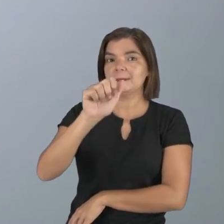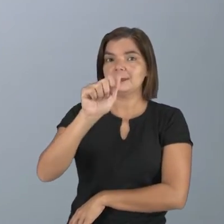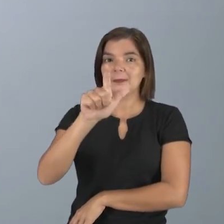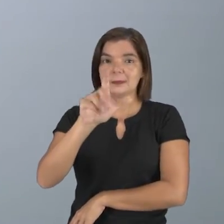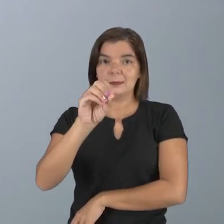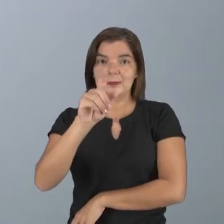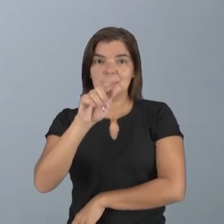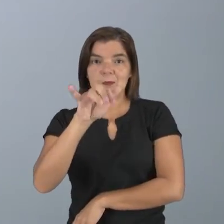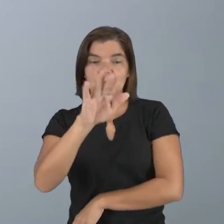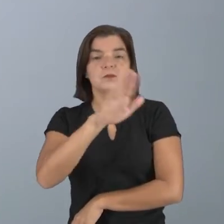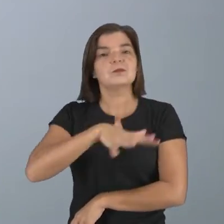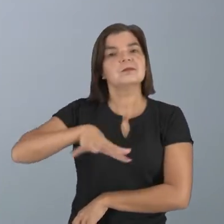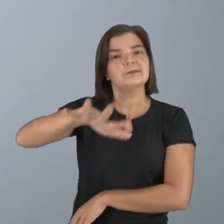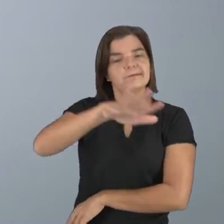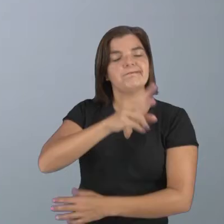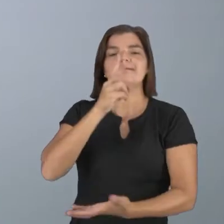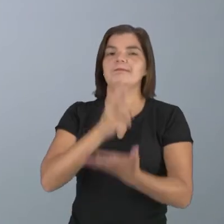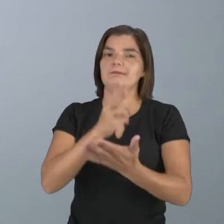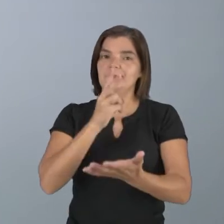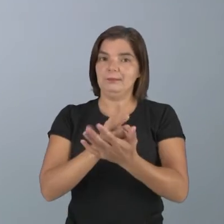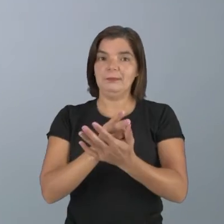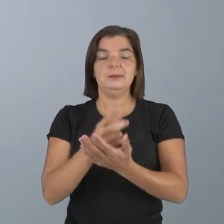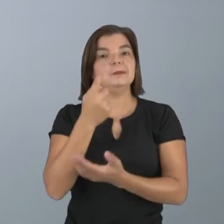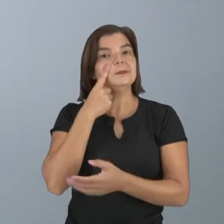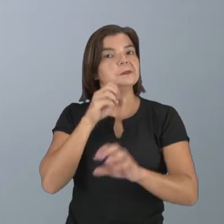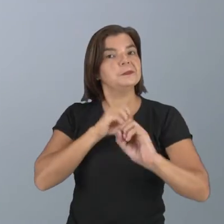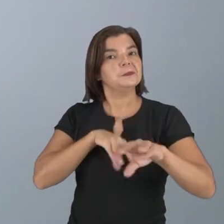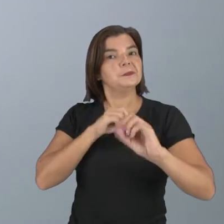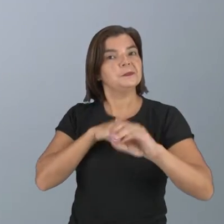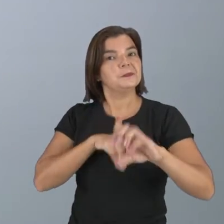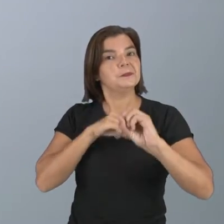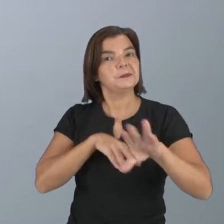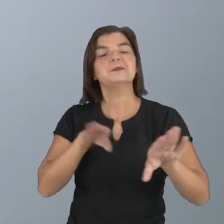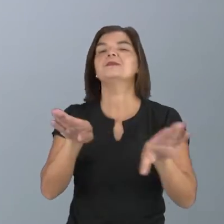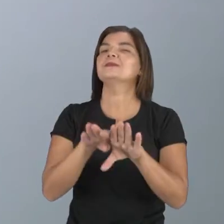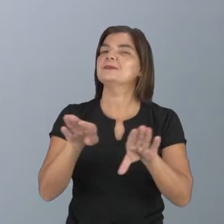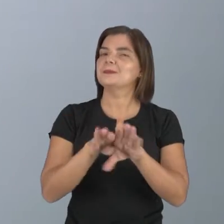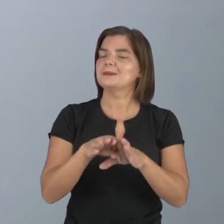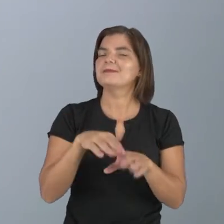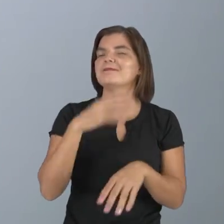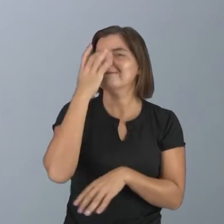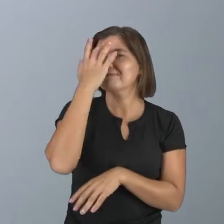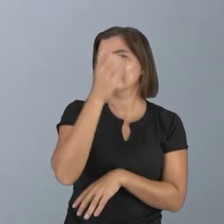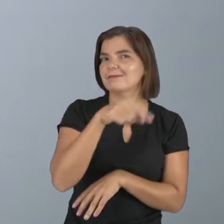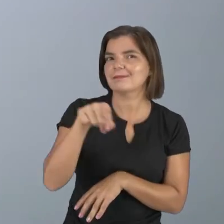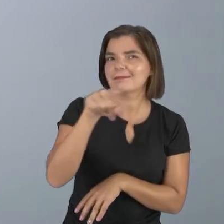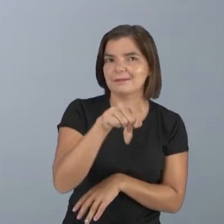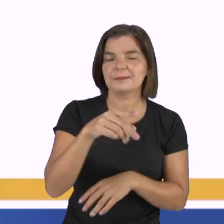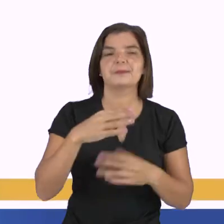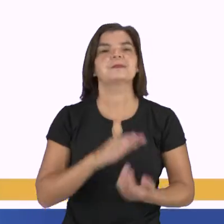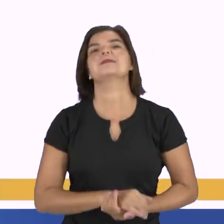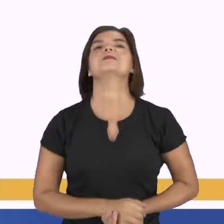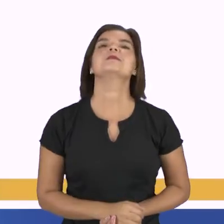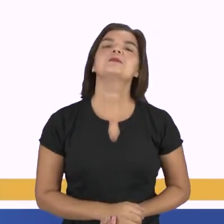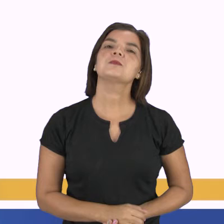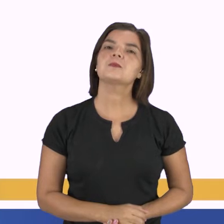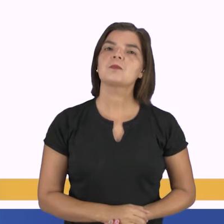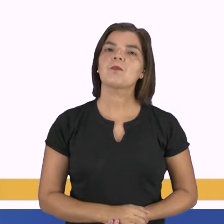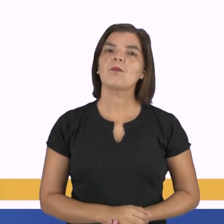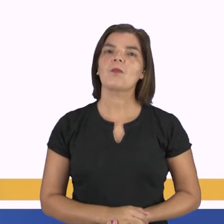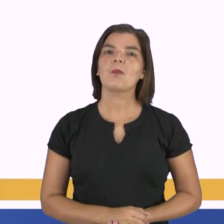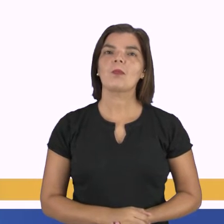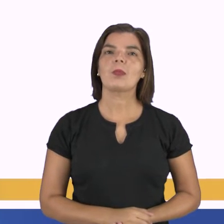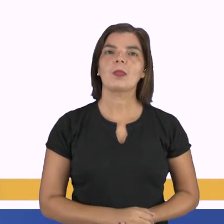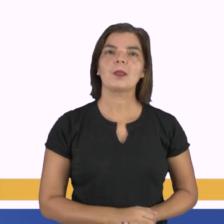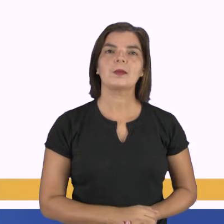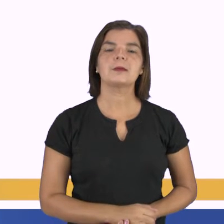parede, né? A maioria sempre utiliza o digital. Vamos ensinar então no digital, certo? Para ficar mais fácil para vocês. Olha só.